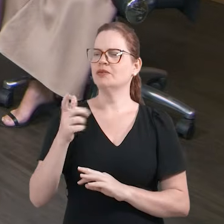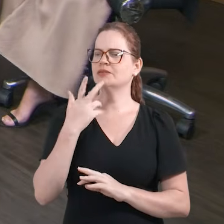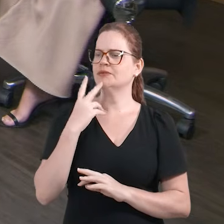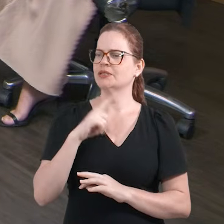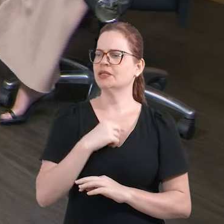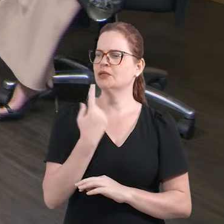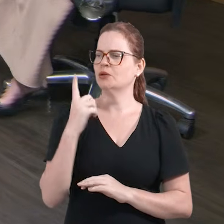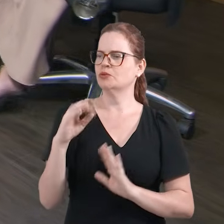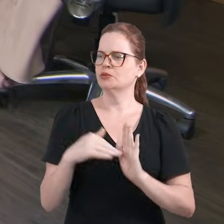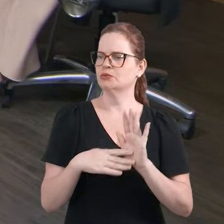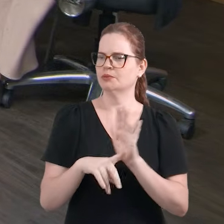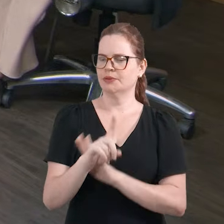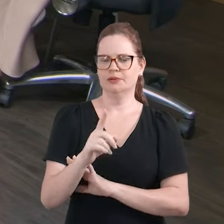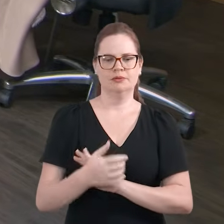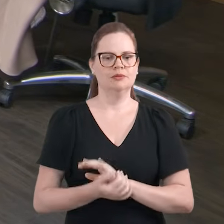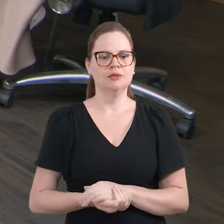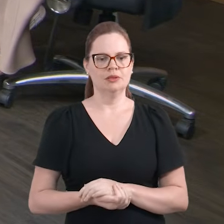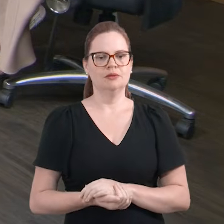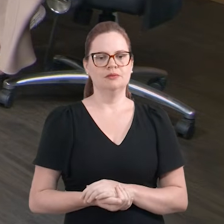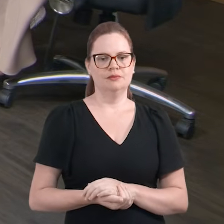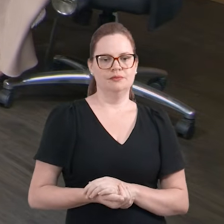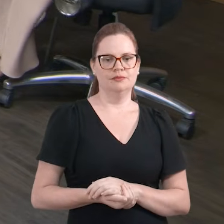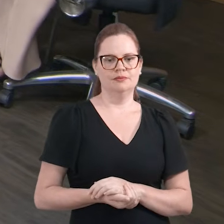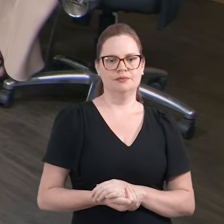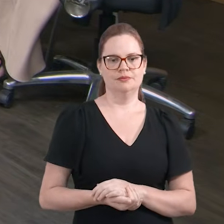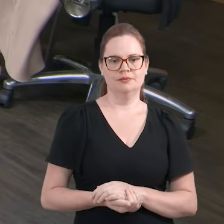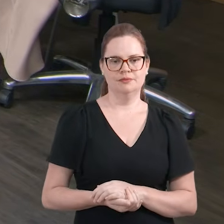tem uma pergunta a fazer?